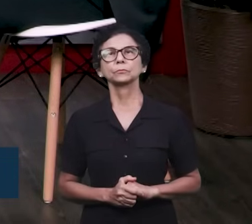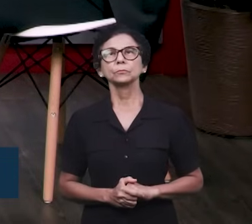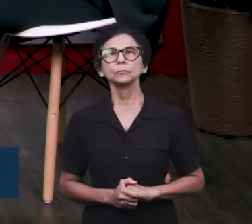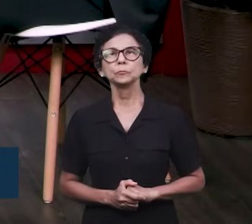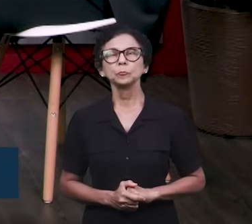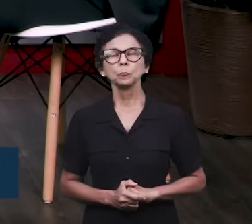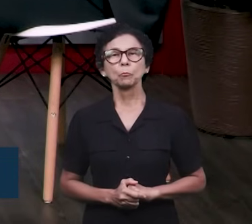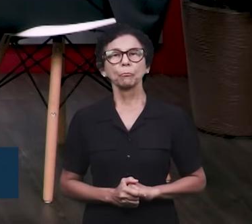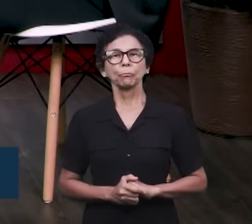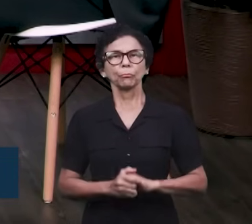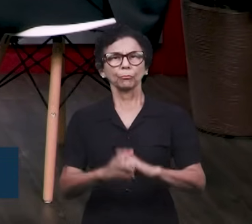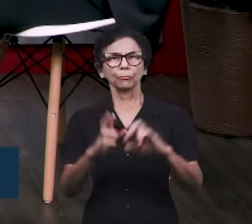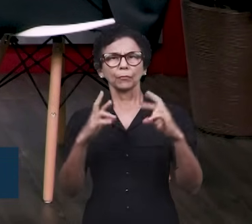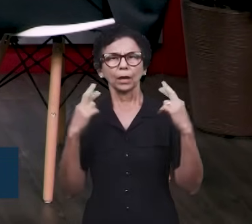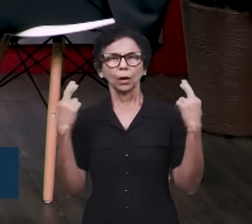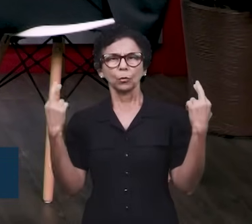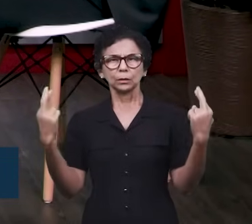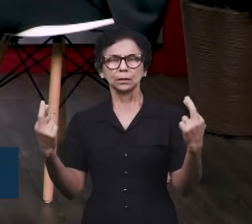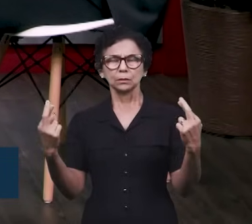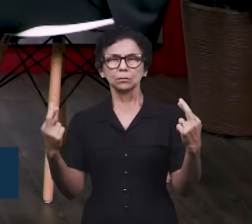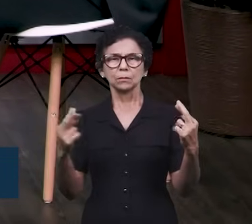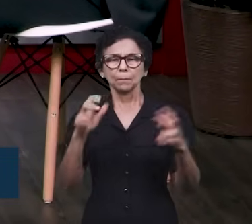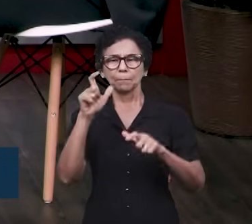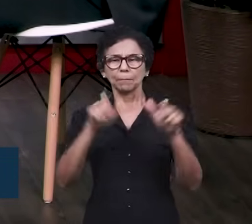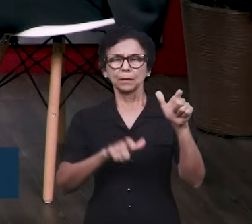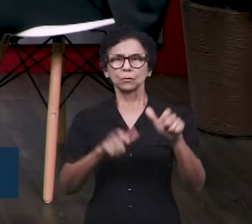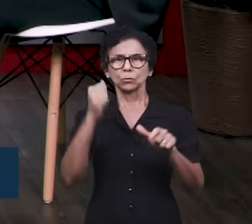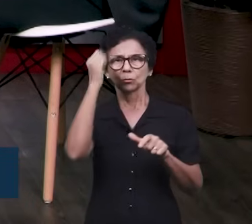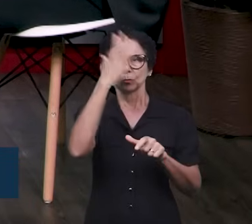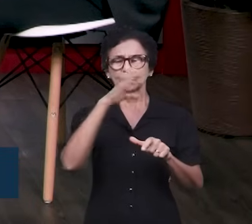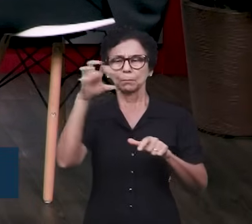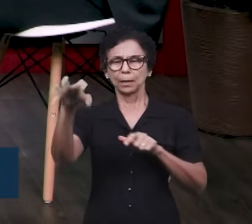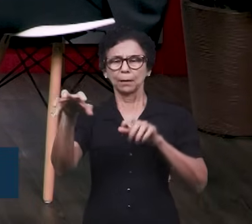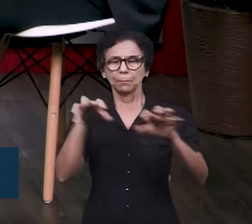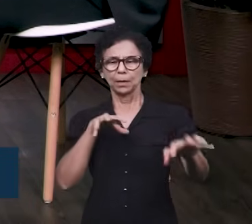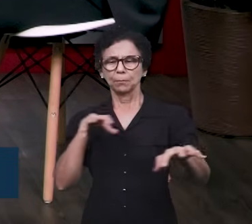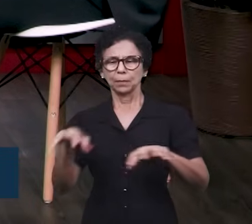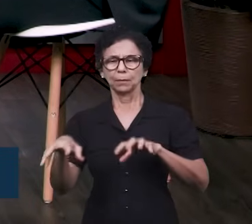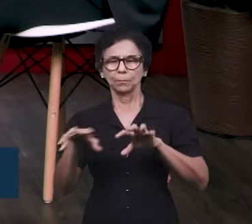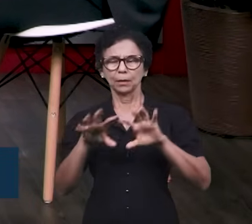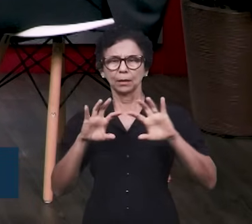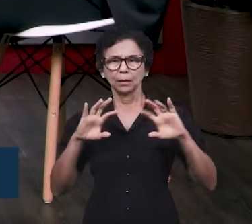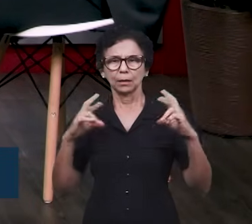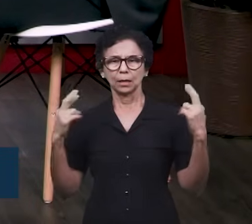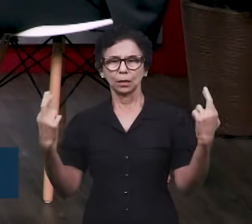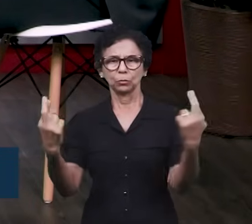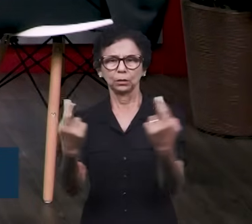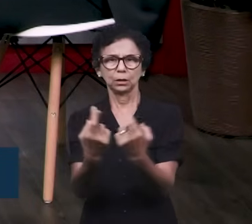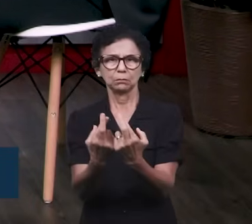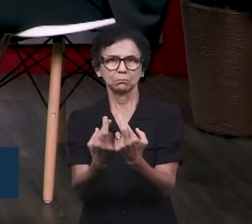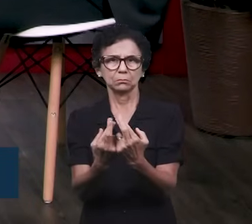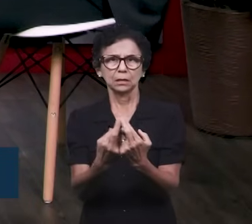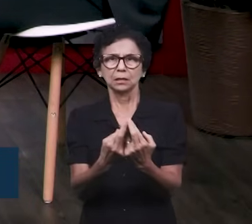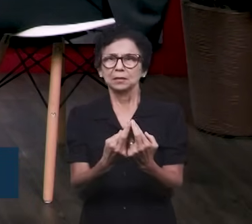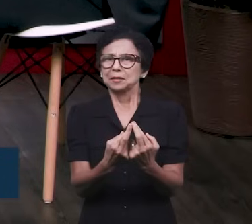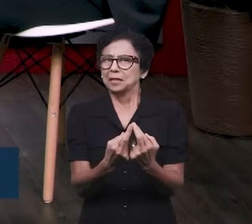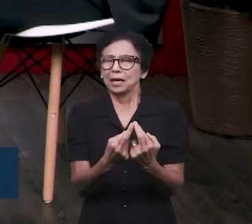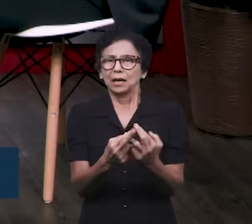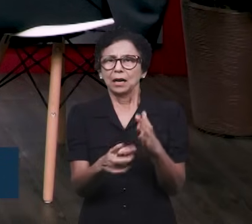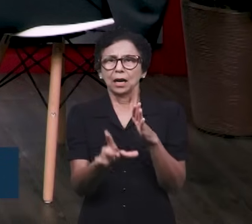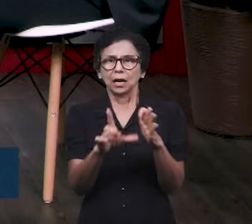do país, nós não tínhamos tido contato, né? Não